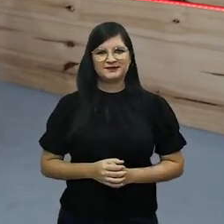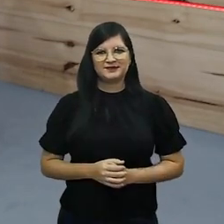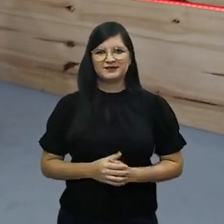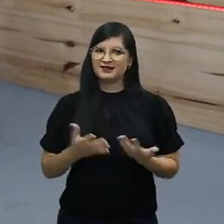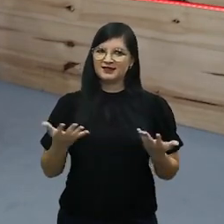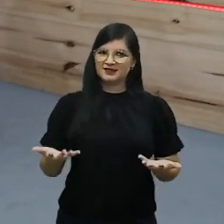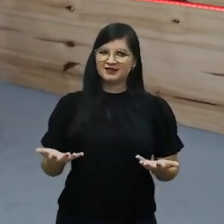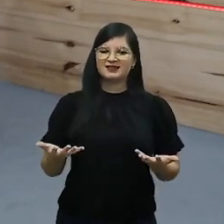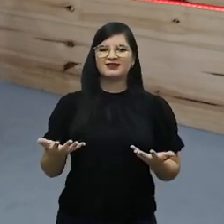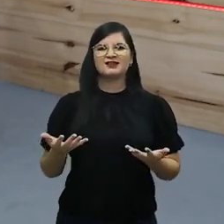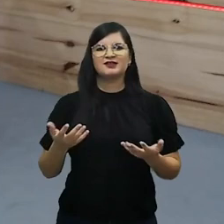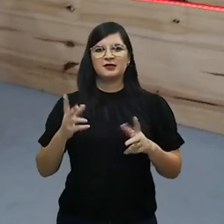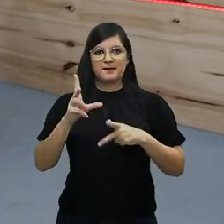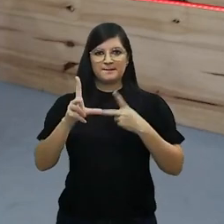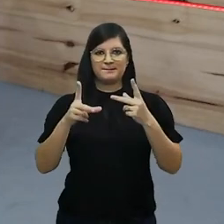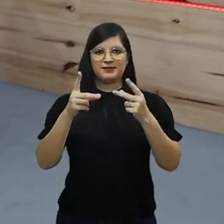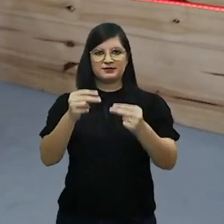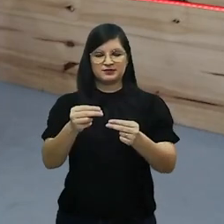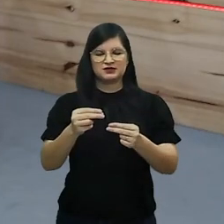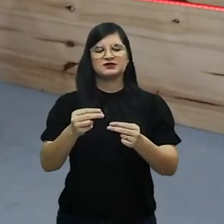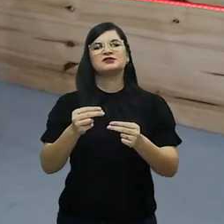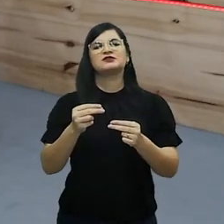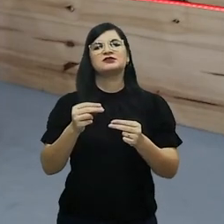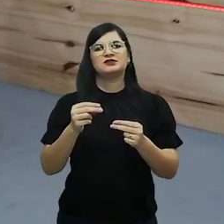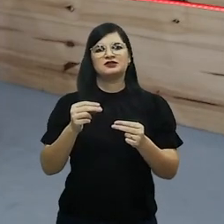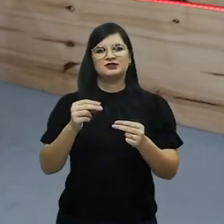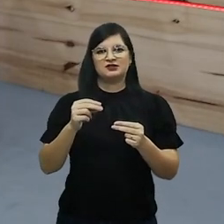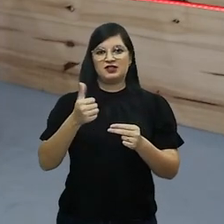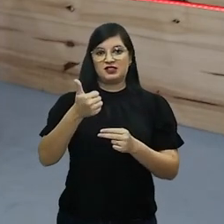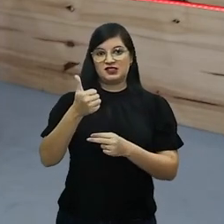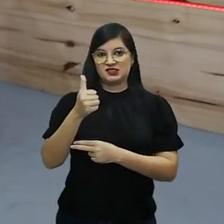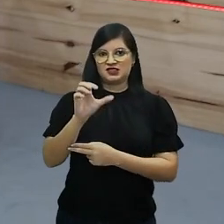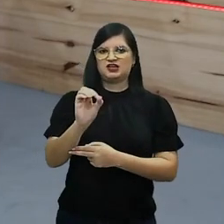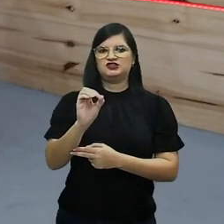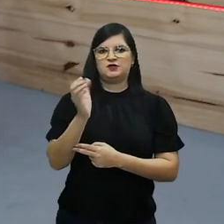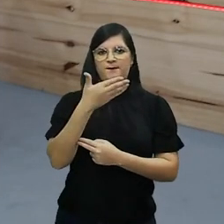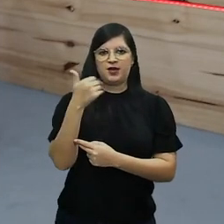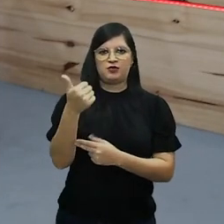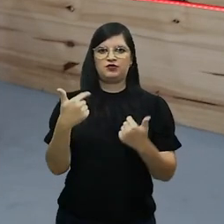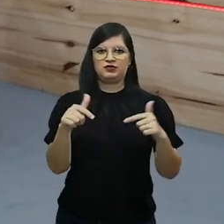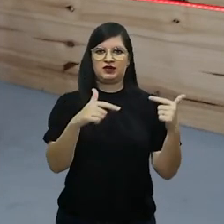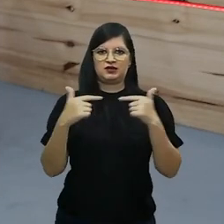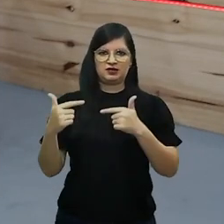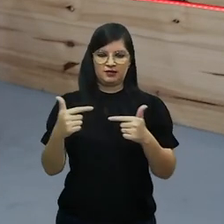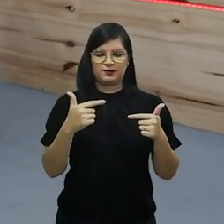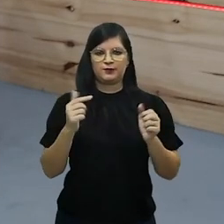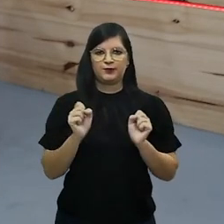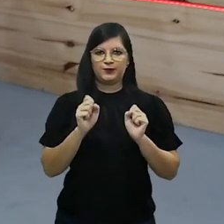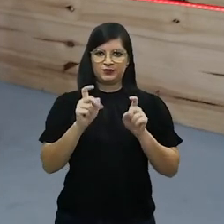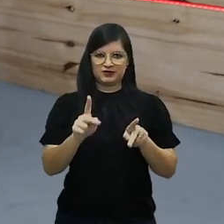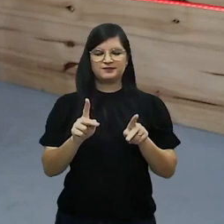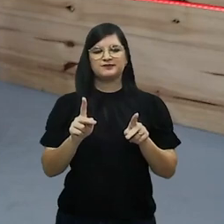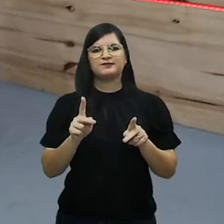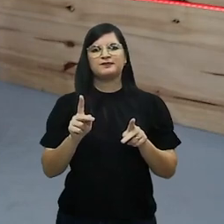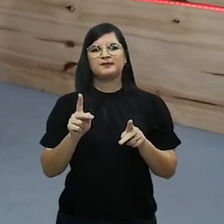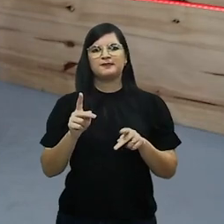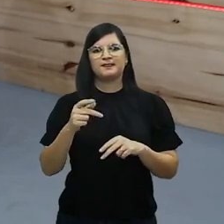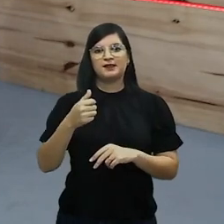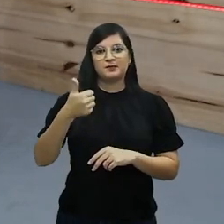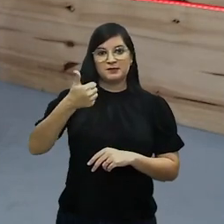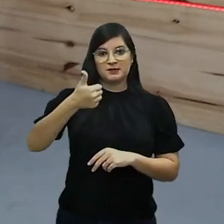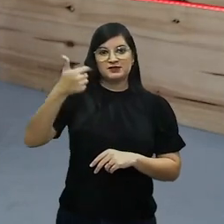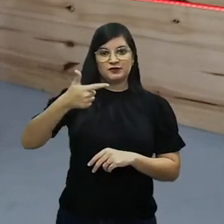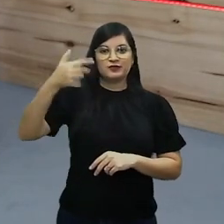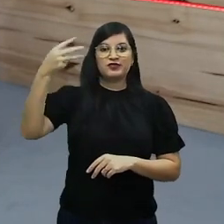E é isso, a nossa premiação também, né, a gente vai premiar também os 10 melhores trabalhos, tá certo? Então, vai ter os primeiros